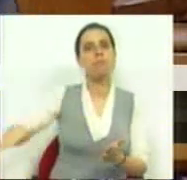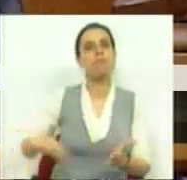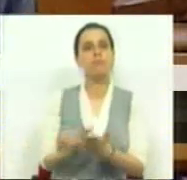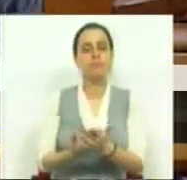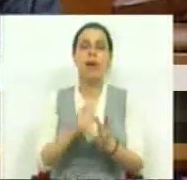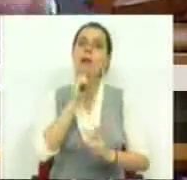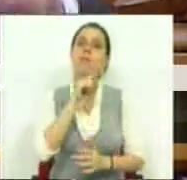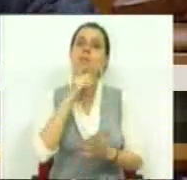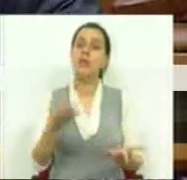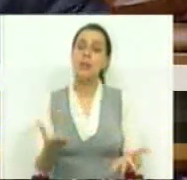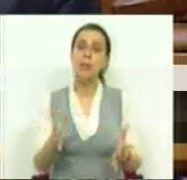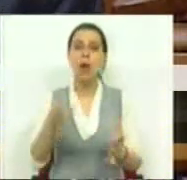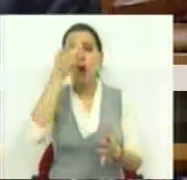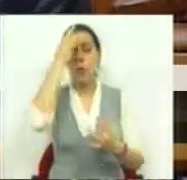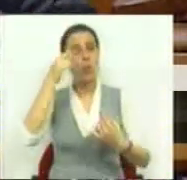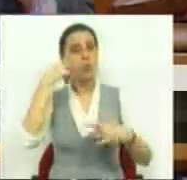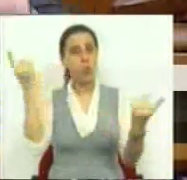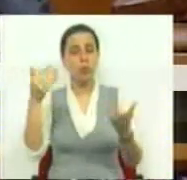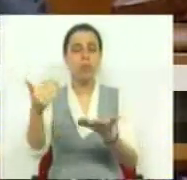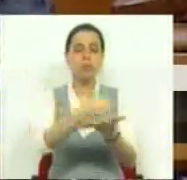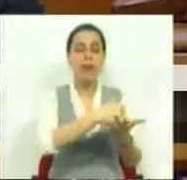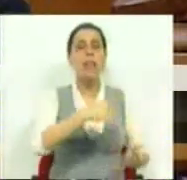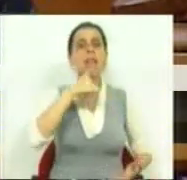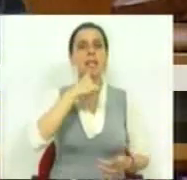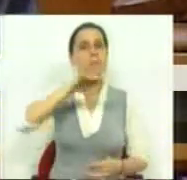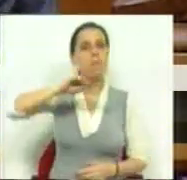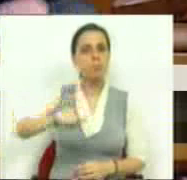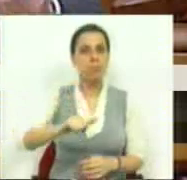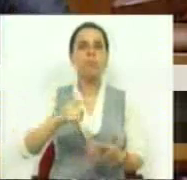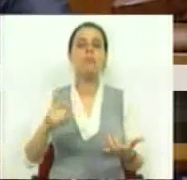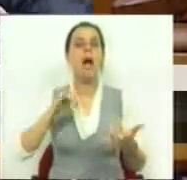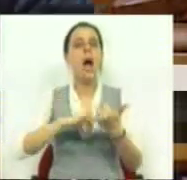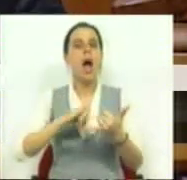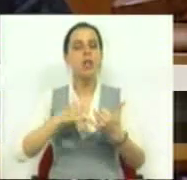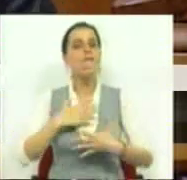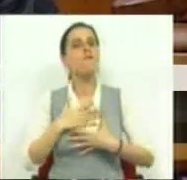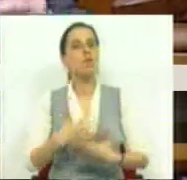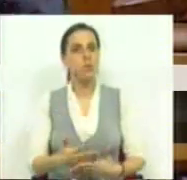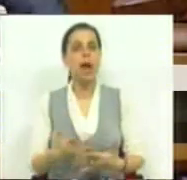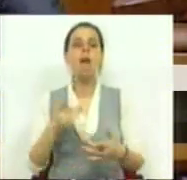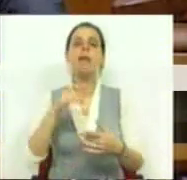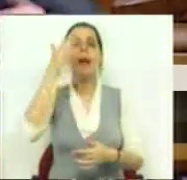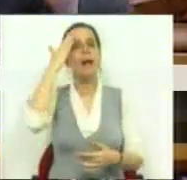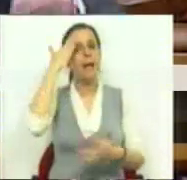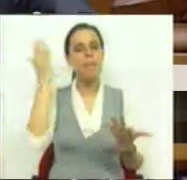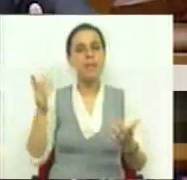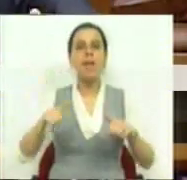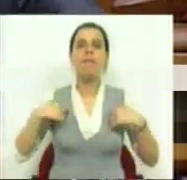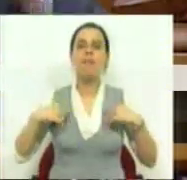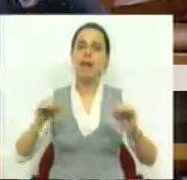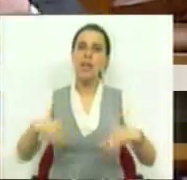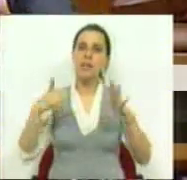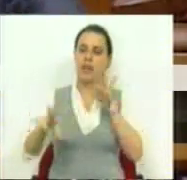apresentamos, a possibilidade da consulta popular, da decisão local, da associação voluntária, da capacidade de